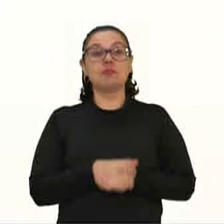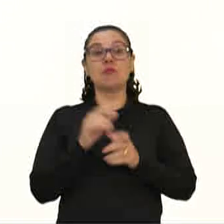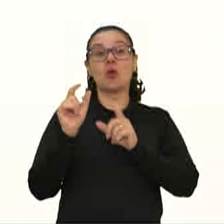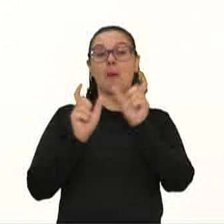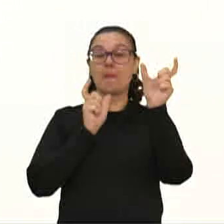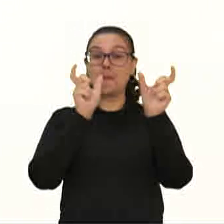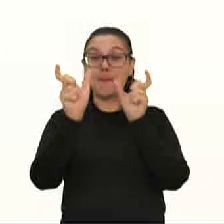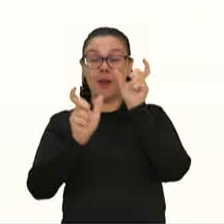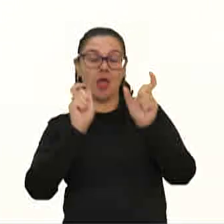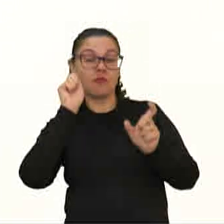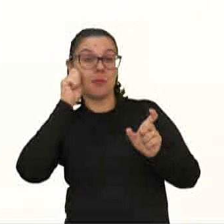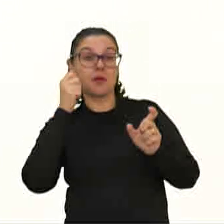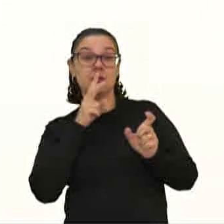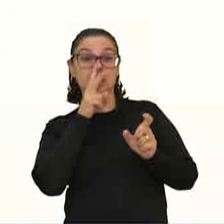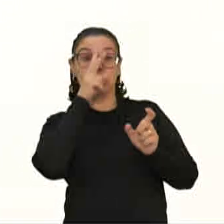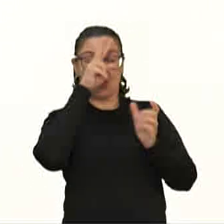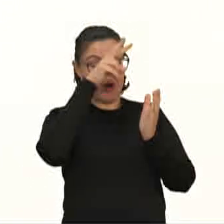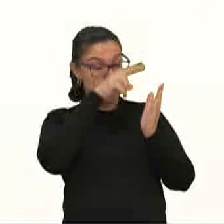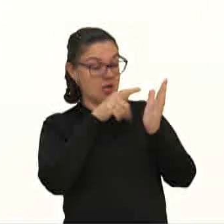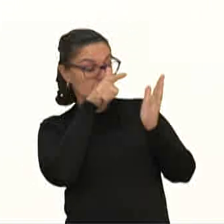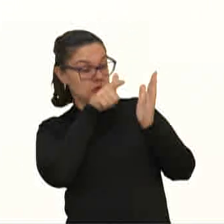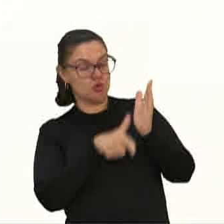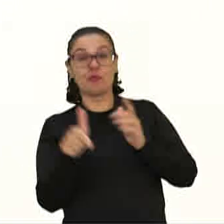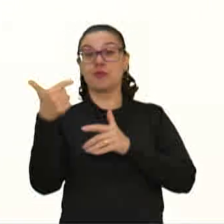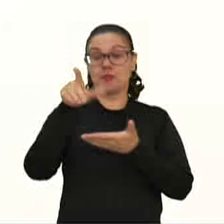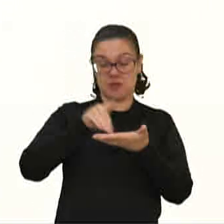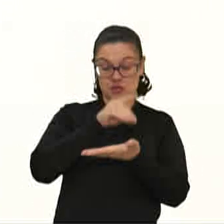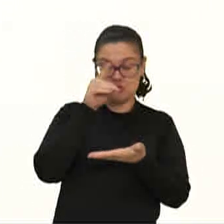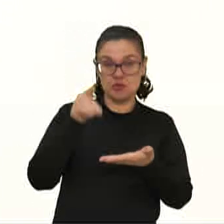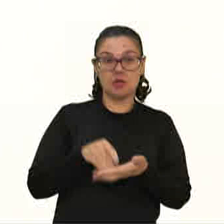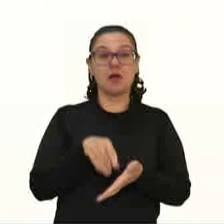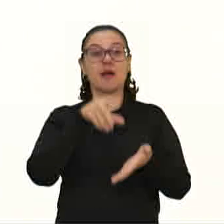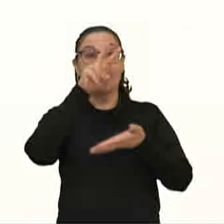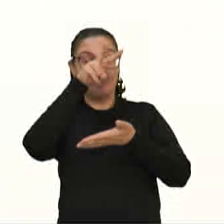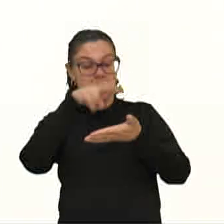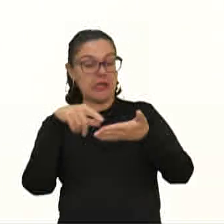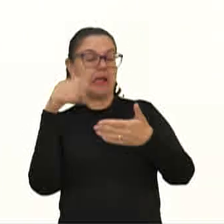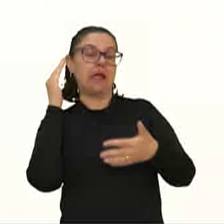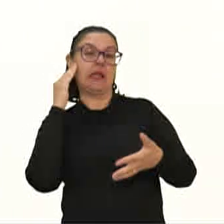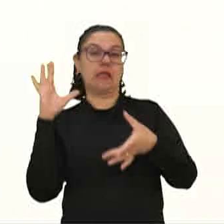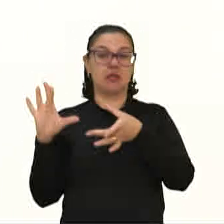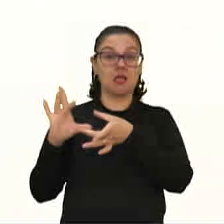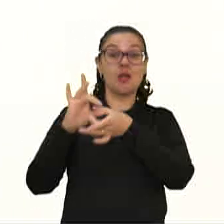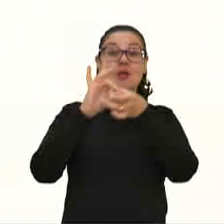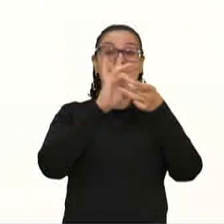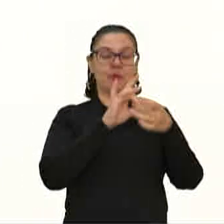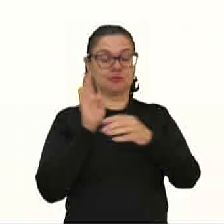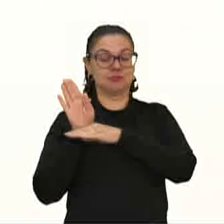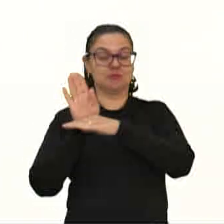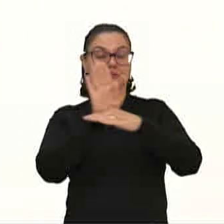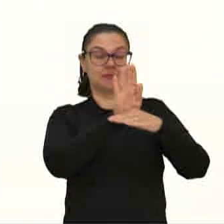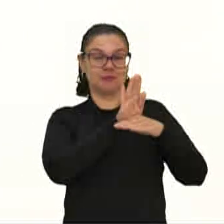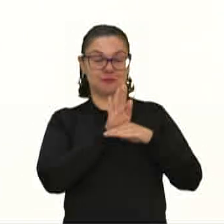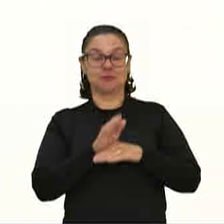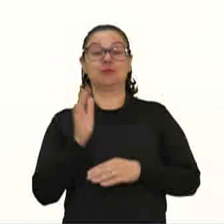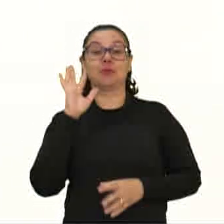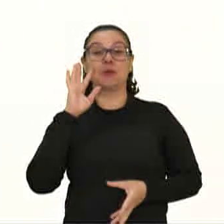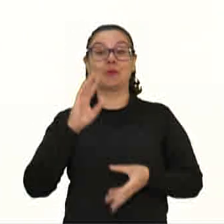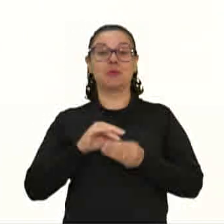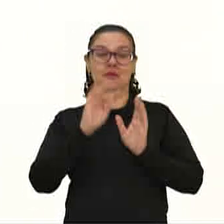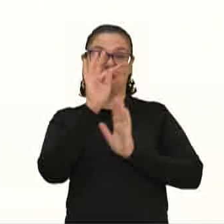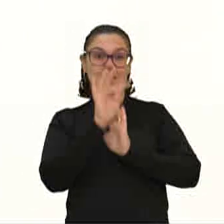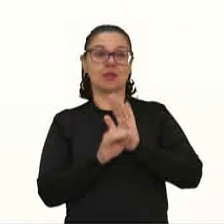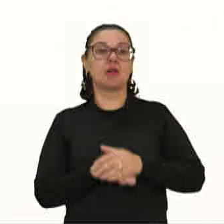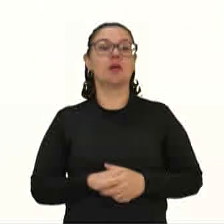austeridade. Releiam, se você não conhece, não tem um dicionário em mão, releiam que o contexto ajuda a entender o texto,